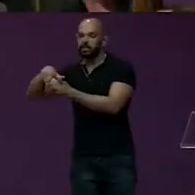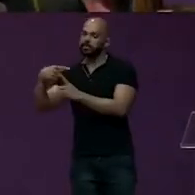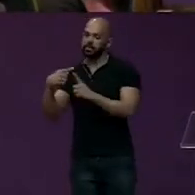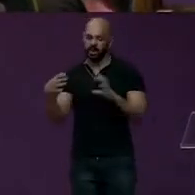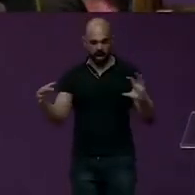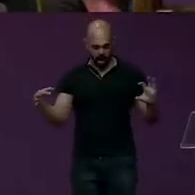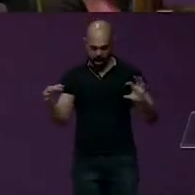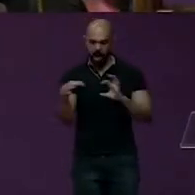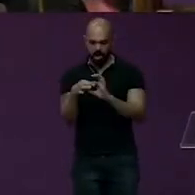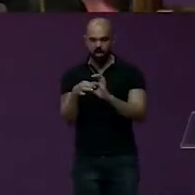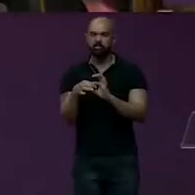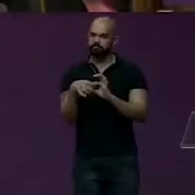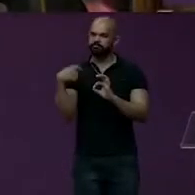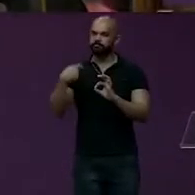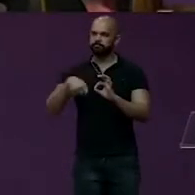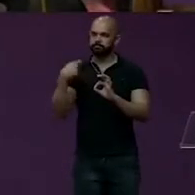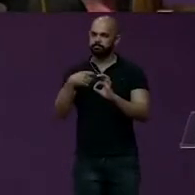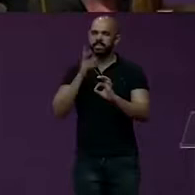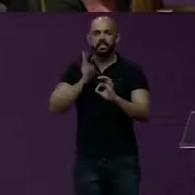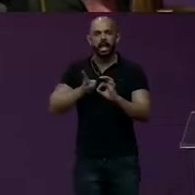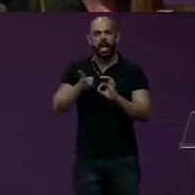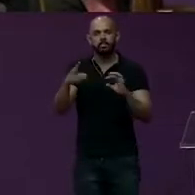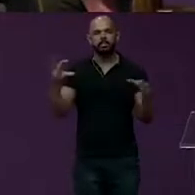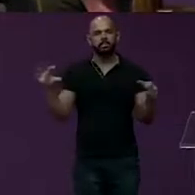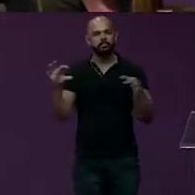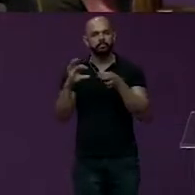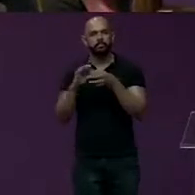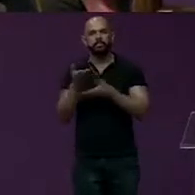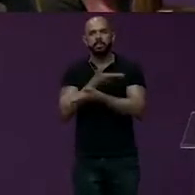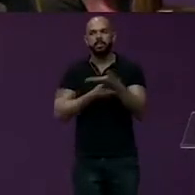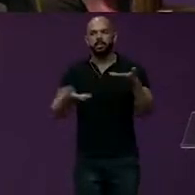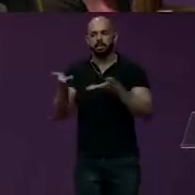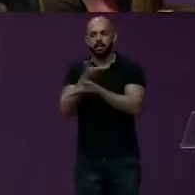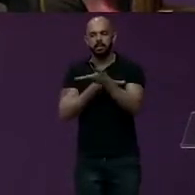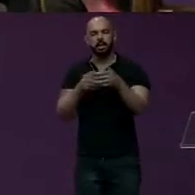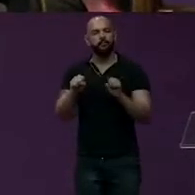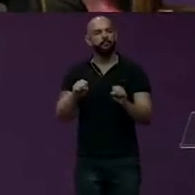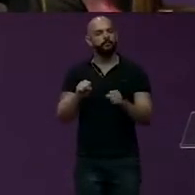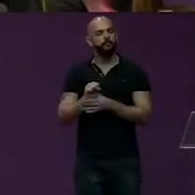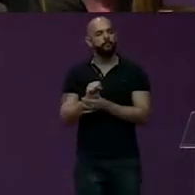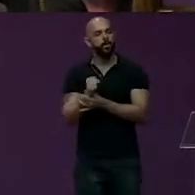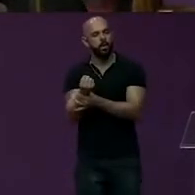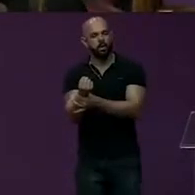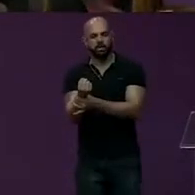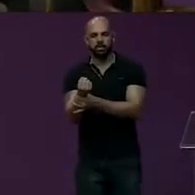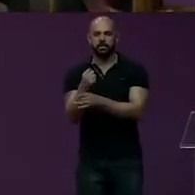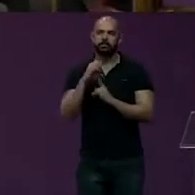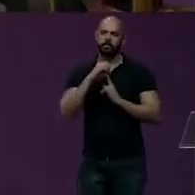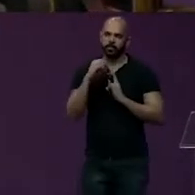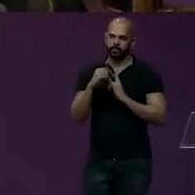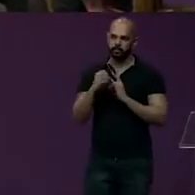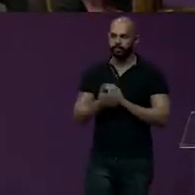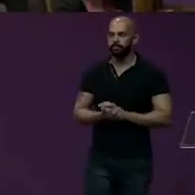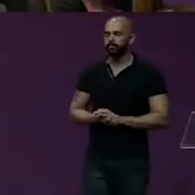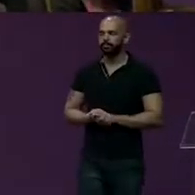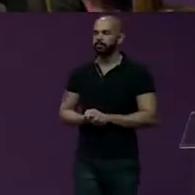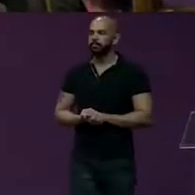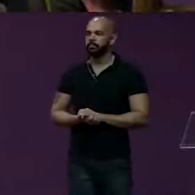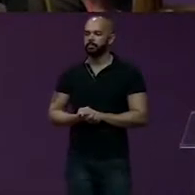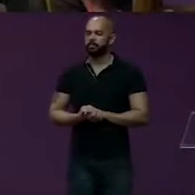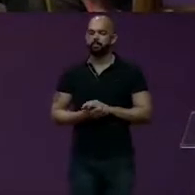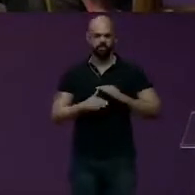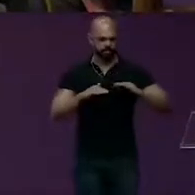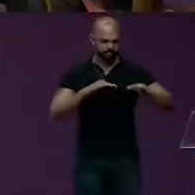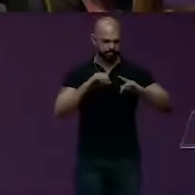acho que essas articulações nós precisamos fazer o tempo todo para justamente fortalecer a Fiocruz. E com os